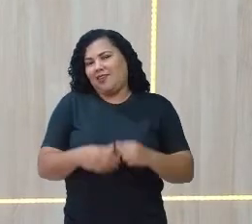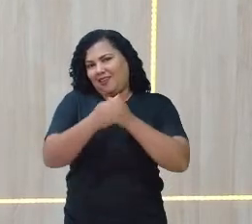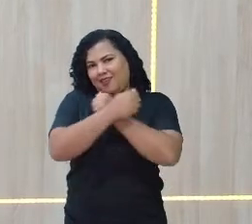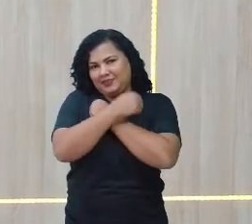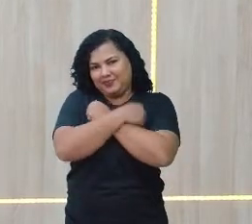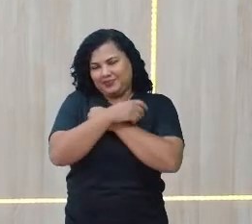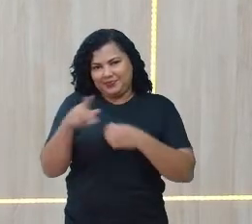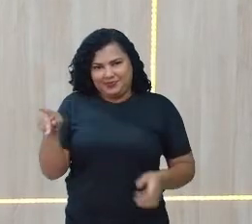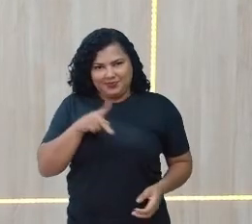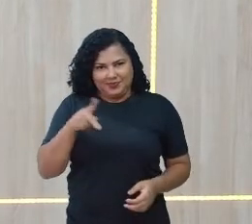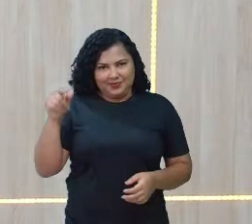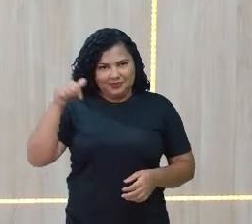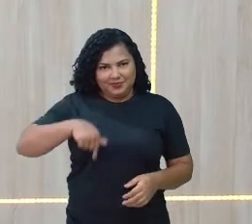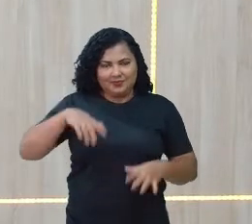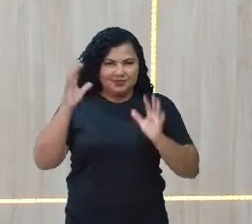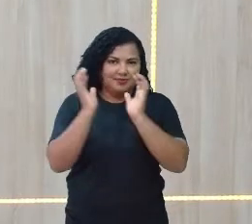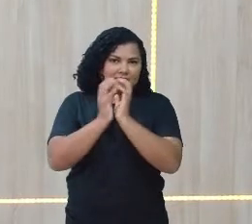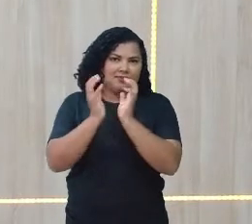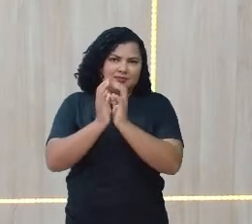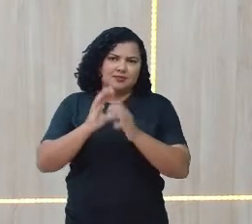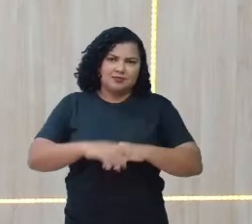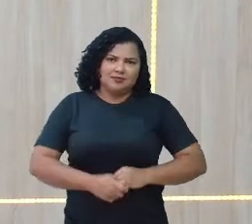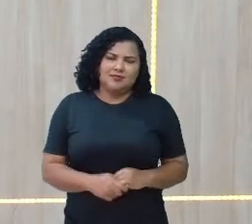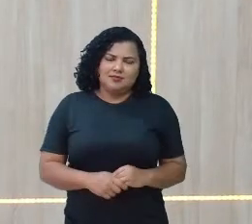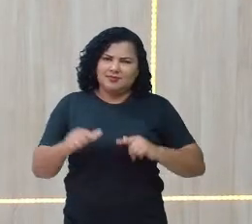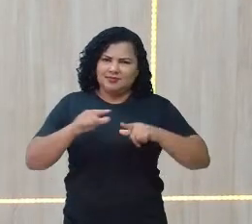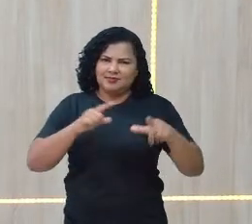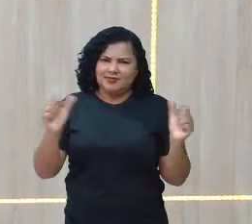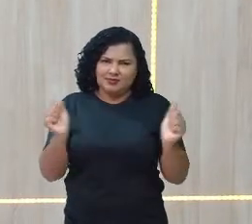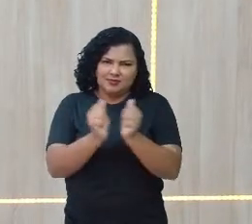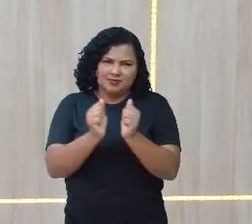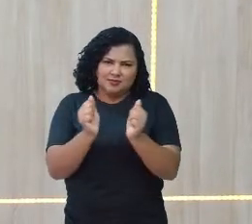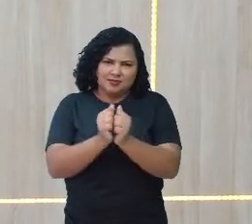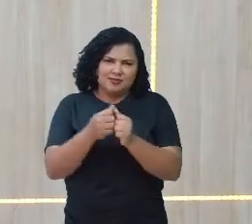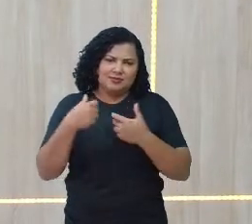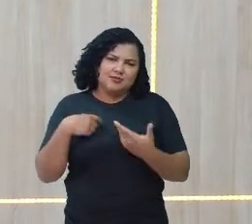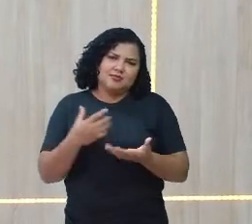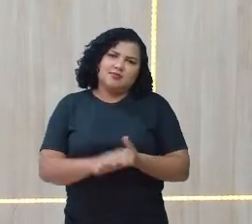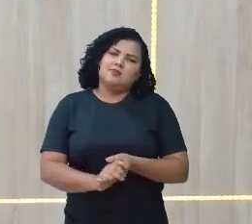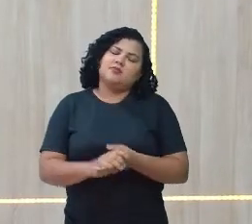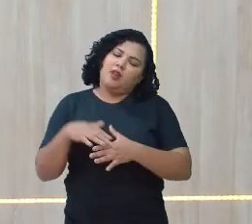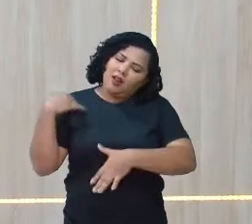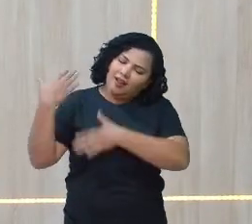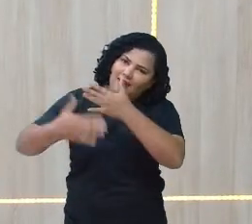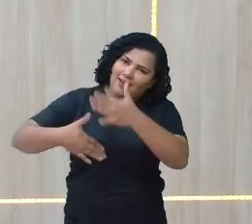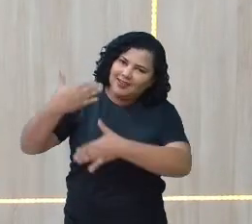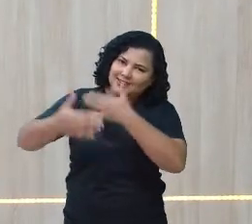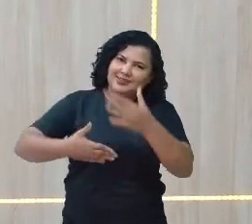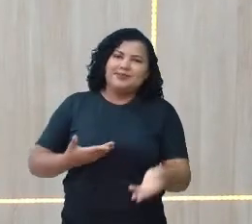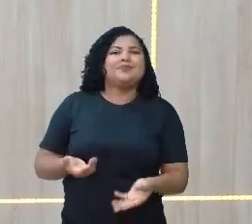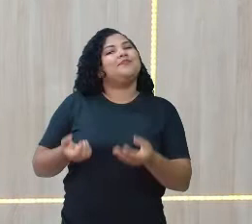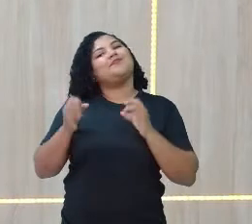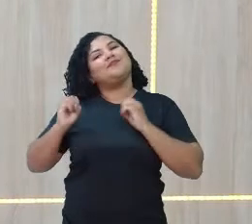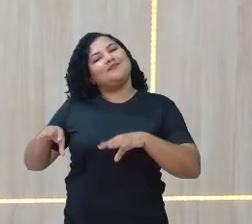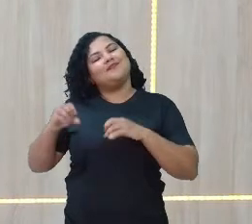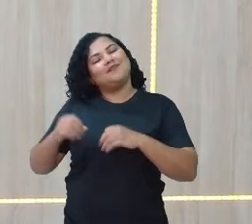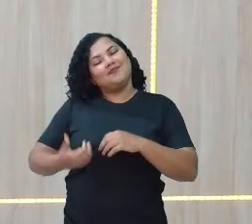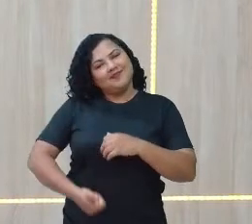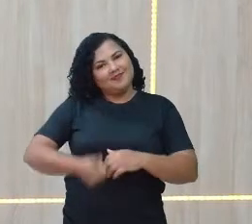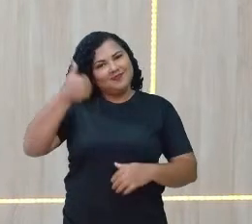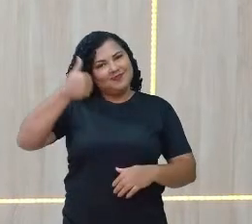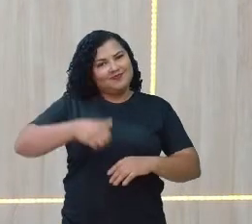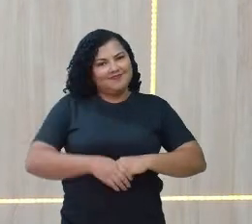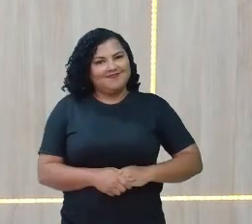os professores da Rede do Recife que trabalham junto conosco aí nessa empreitada, né? Por educação de qualidade.